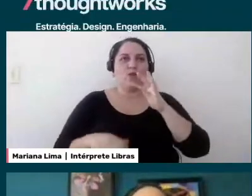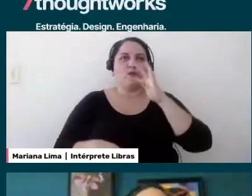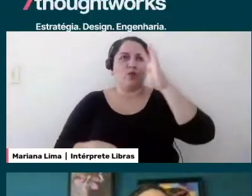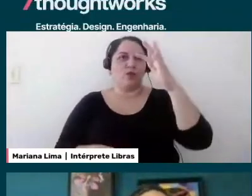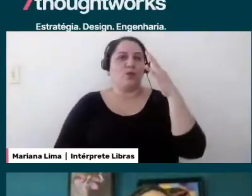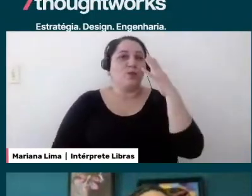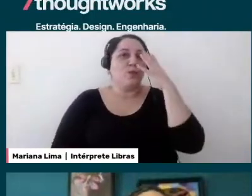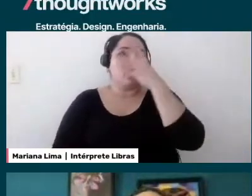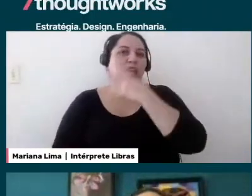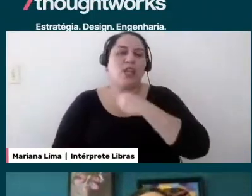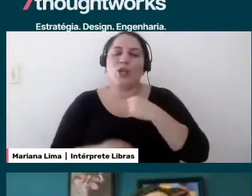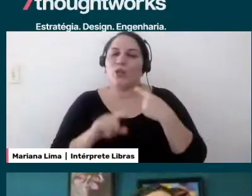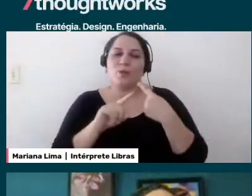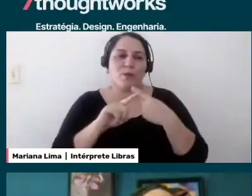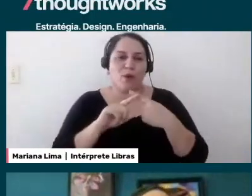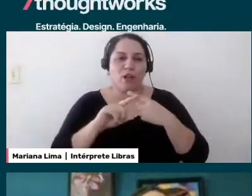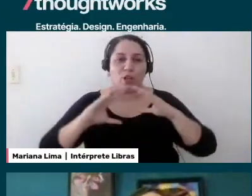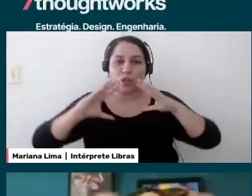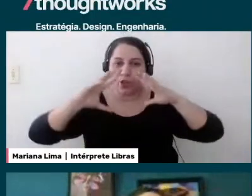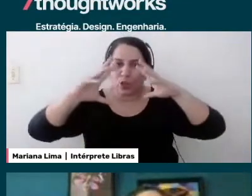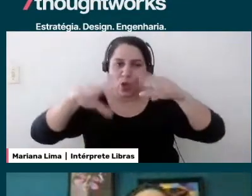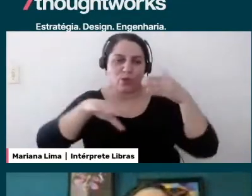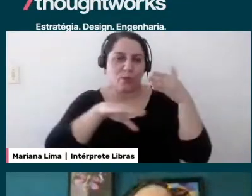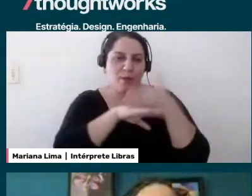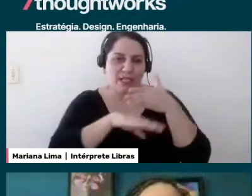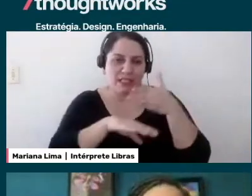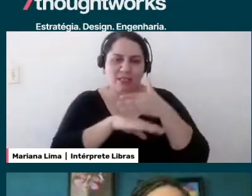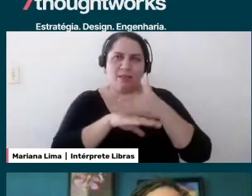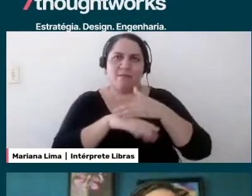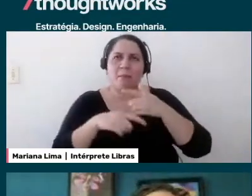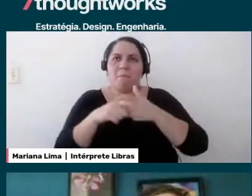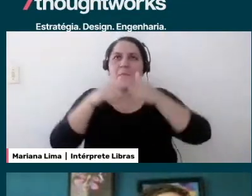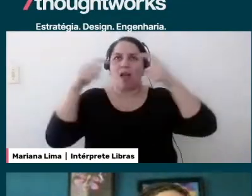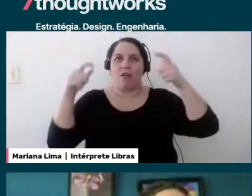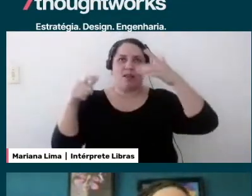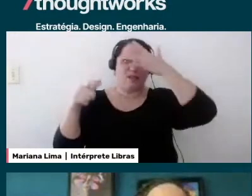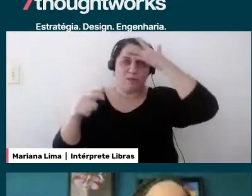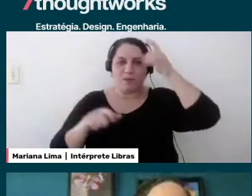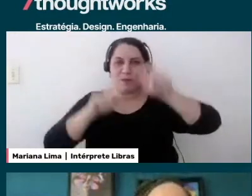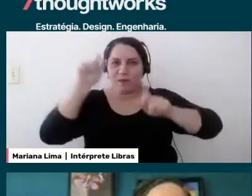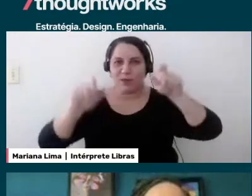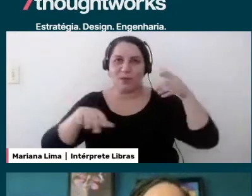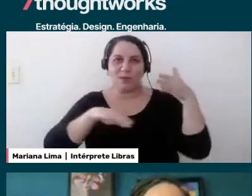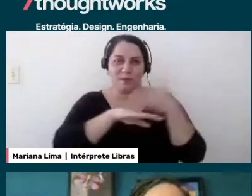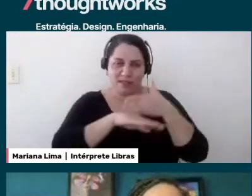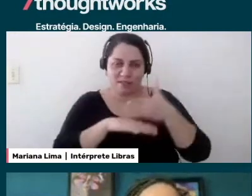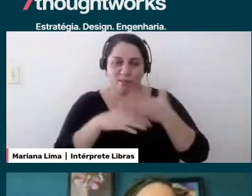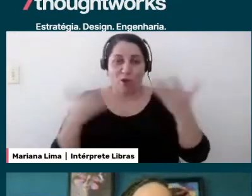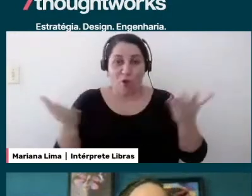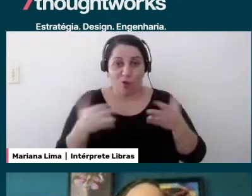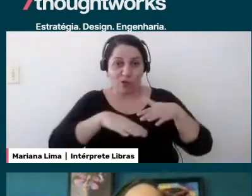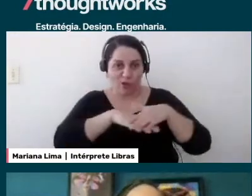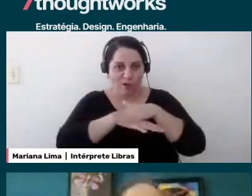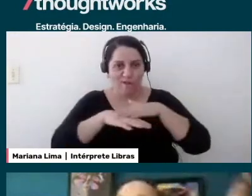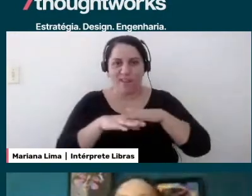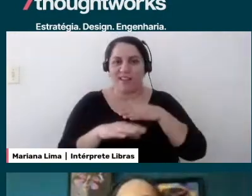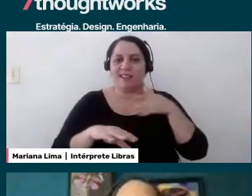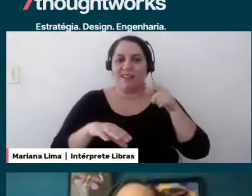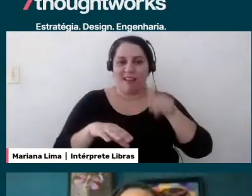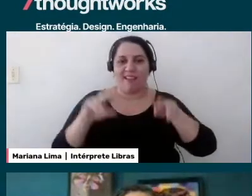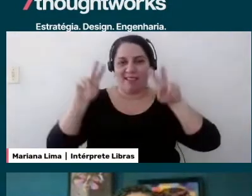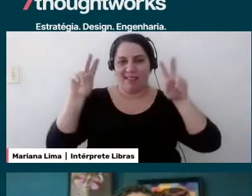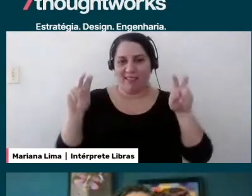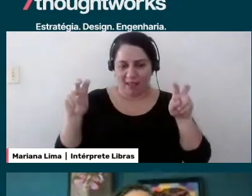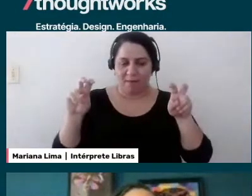bonito exatamente porque está sendo pensado por mais pessoas. E essa conversa é também parte disso. E por que eu